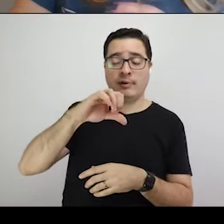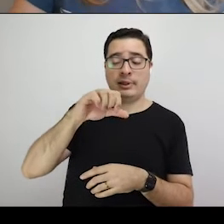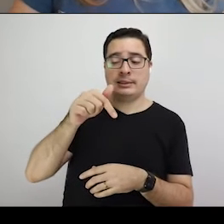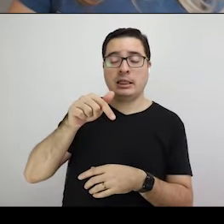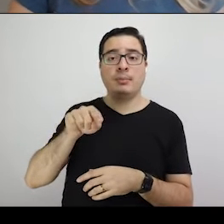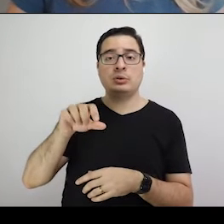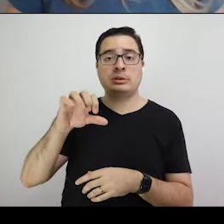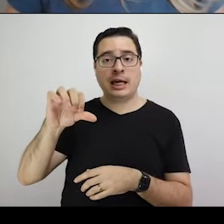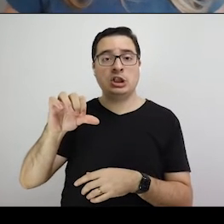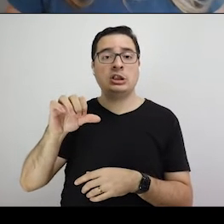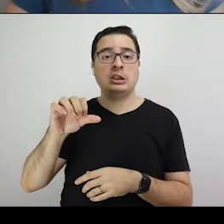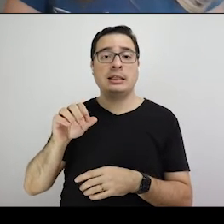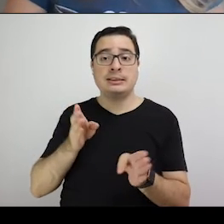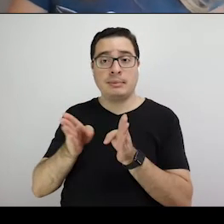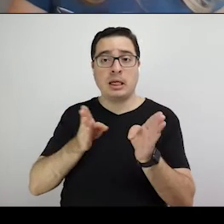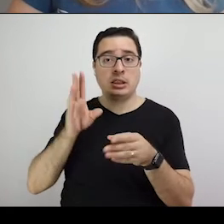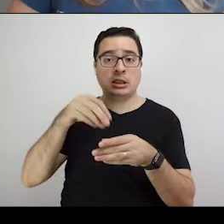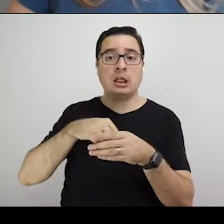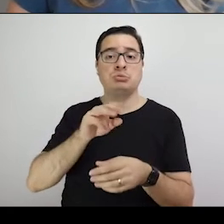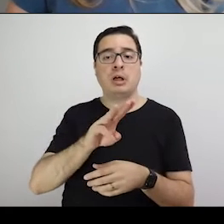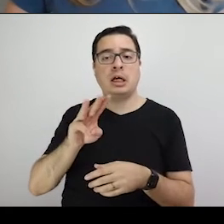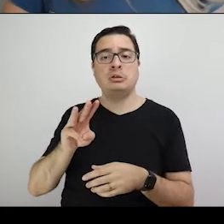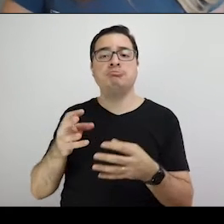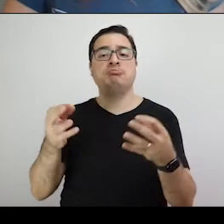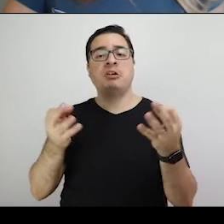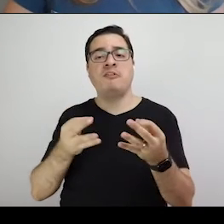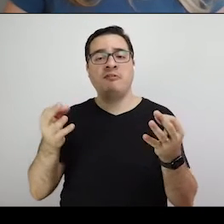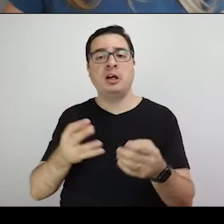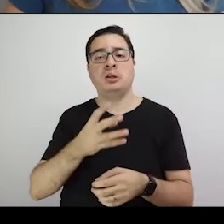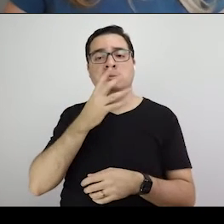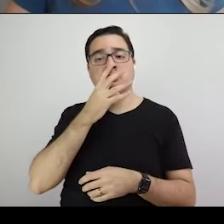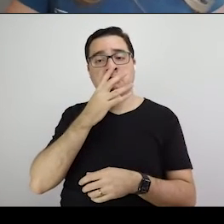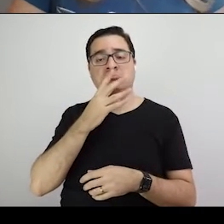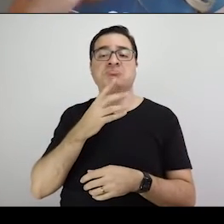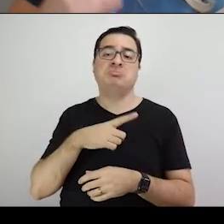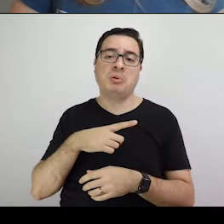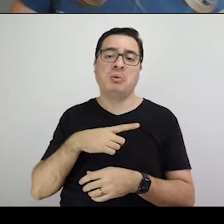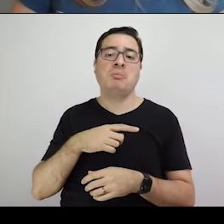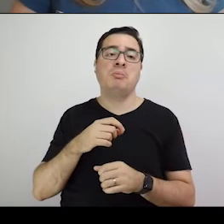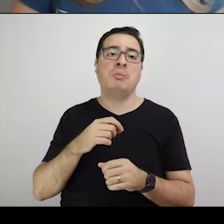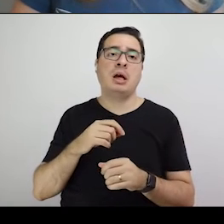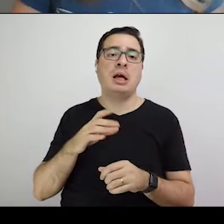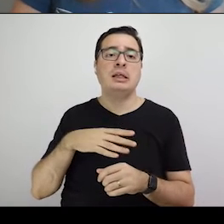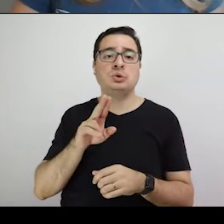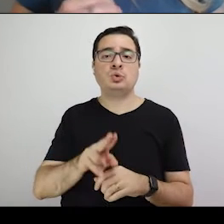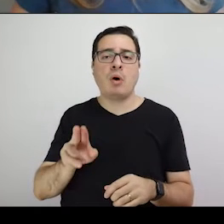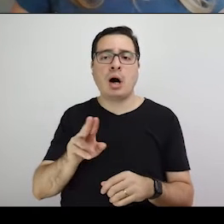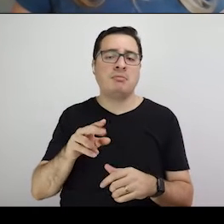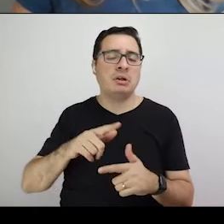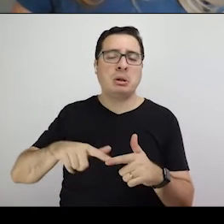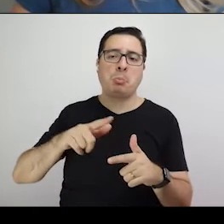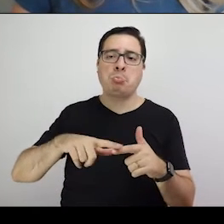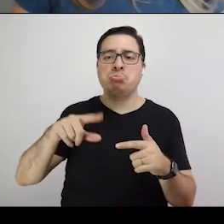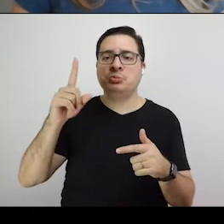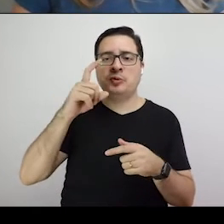97,7% de acessibilidade no site. Perfeito. Provavelmente, esse usuário não vai ter